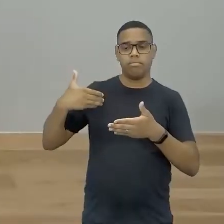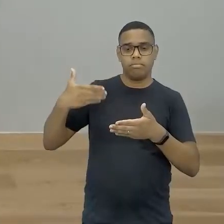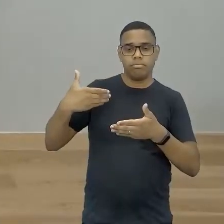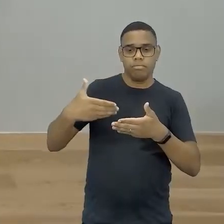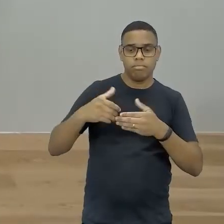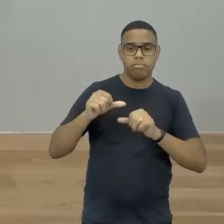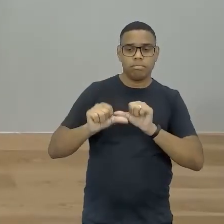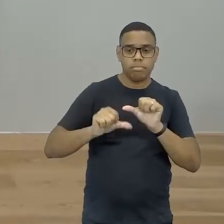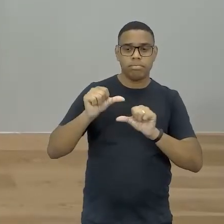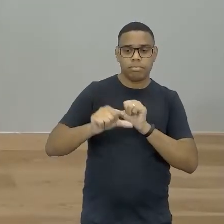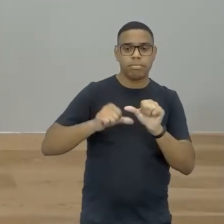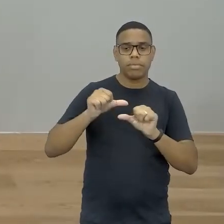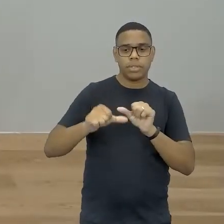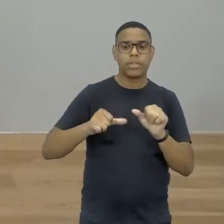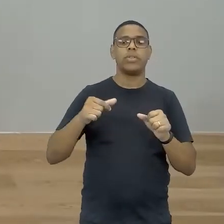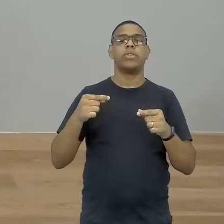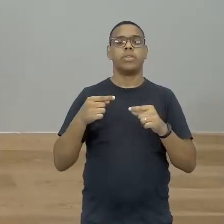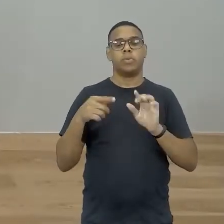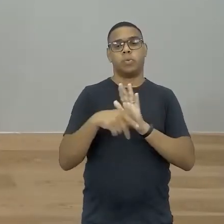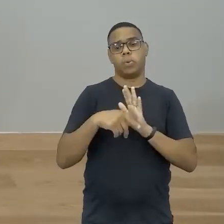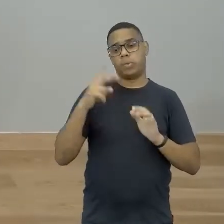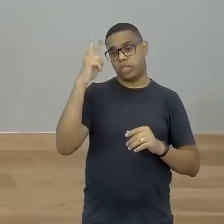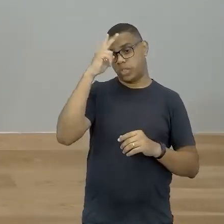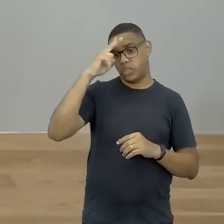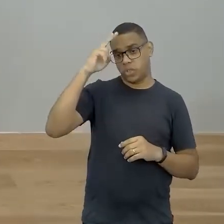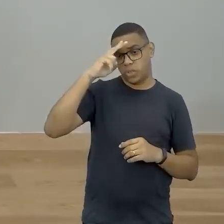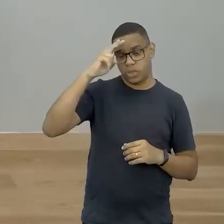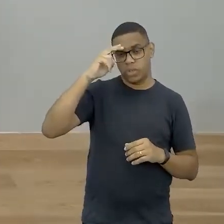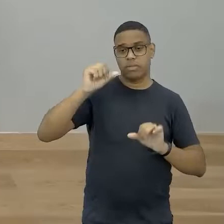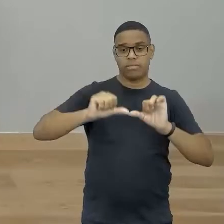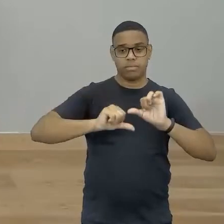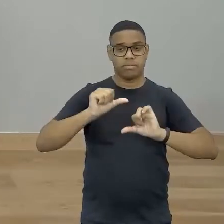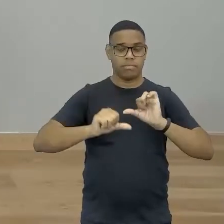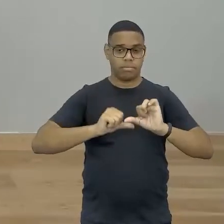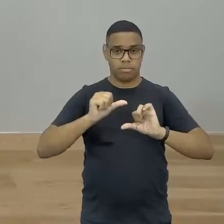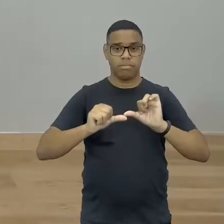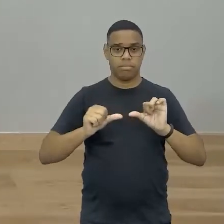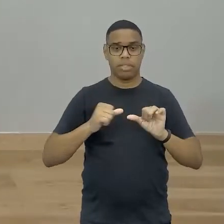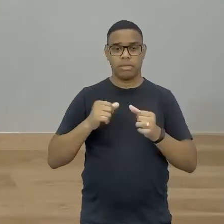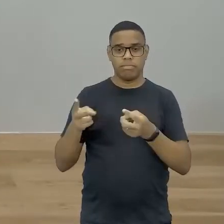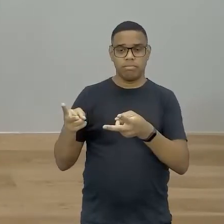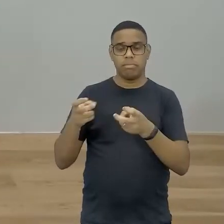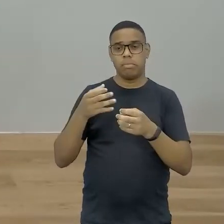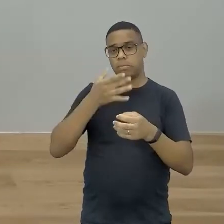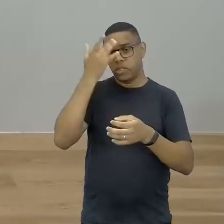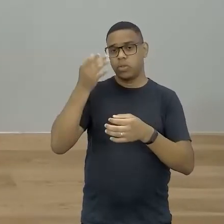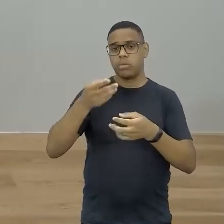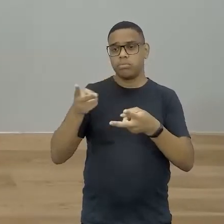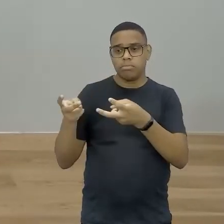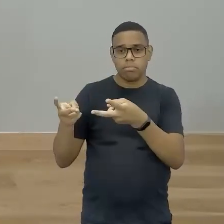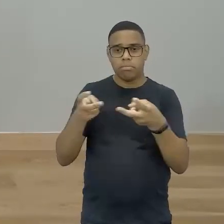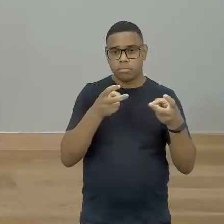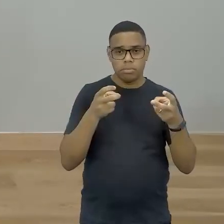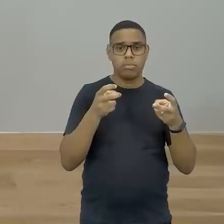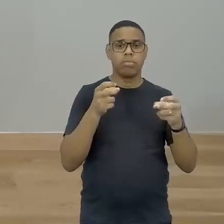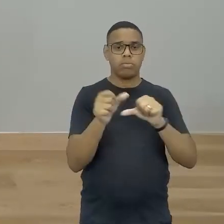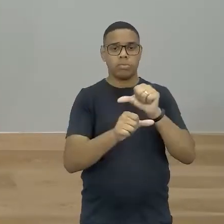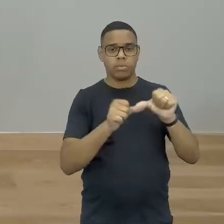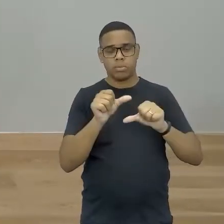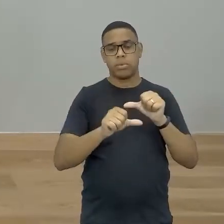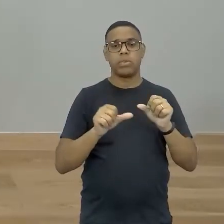e isso está relacionado a mudanças históricas, mudanças de percepção das pessoas com relação ao mundo lá